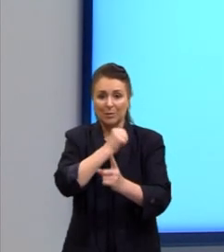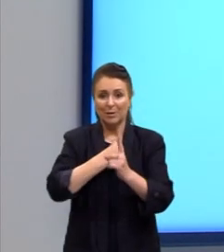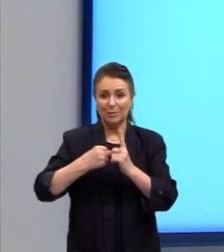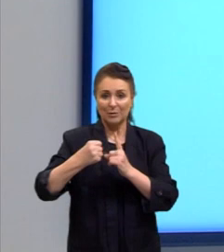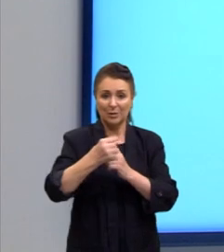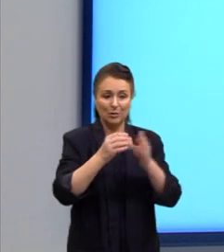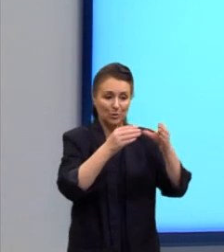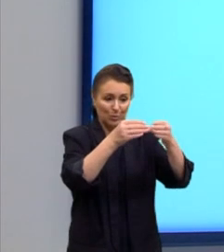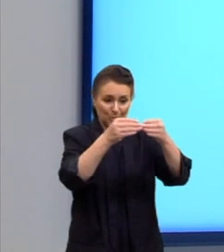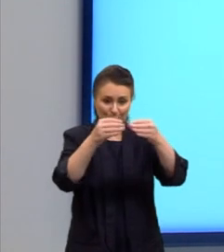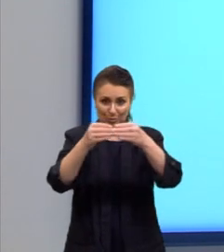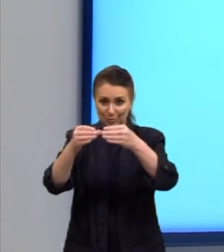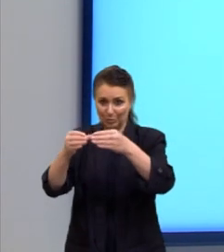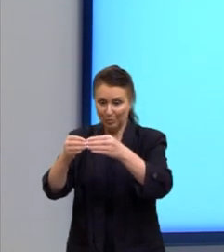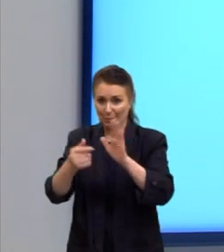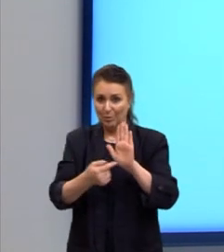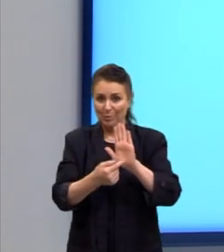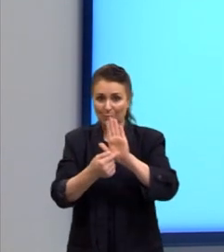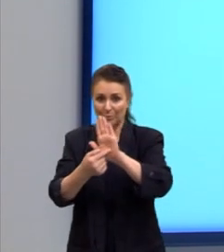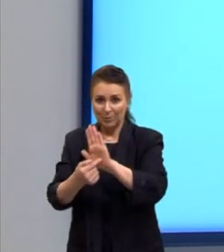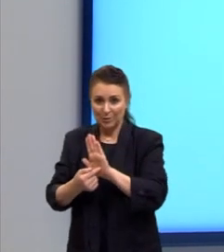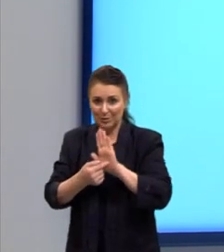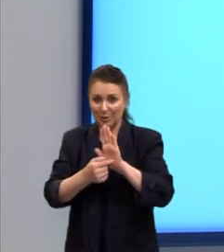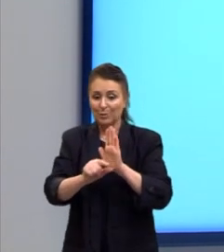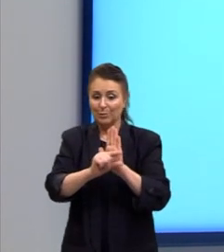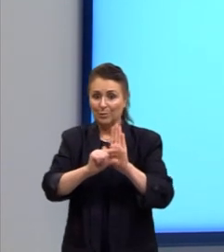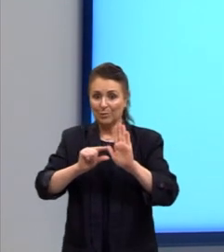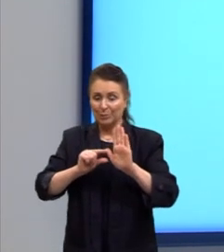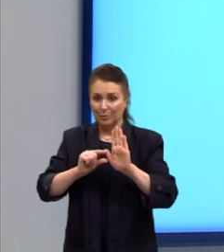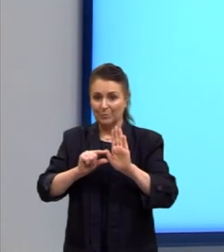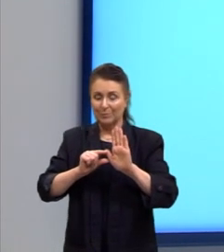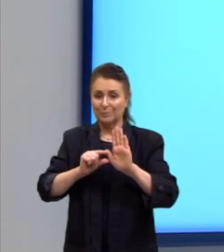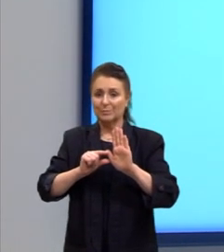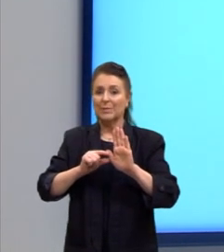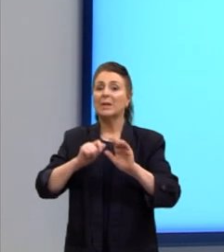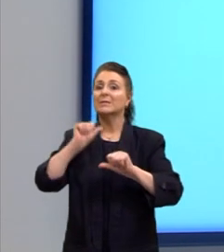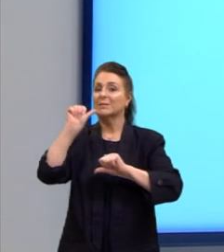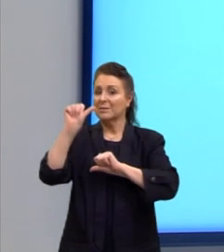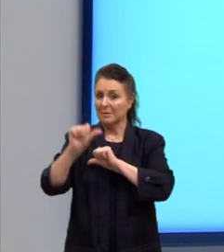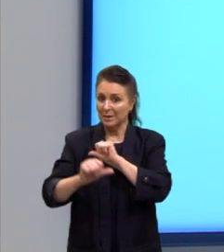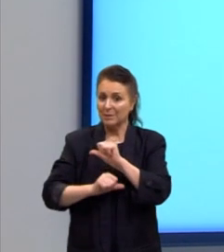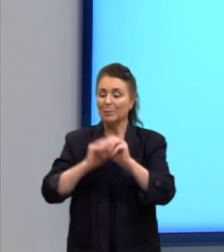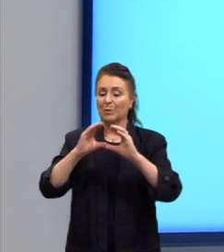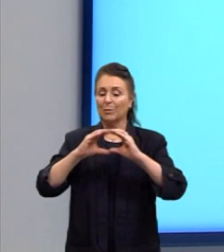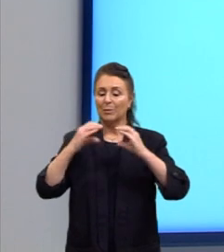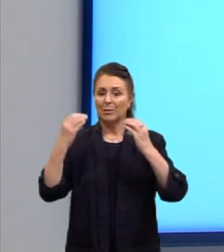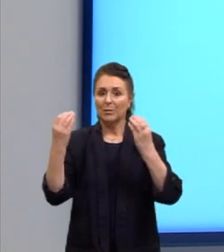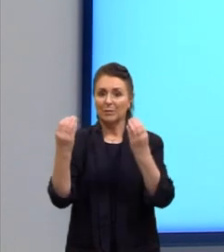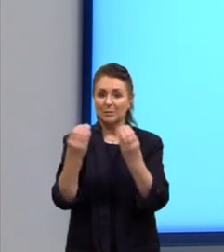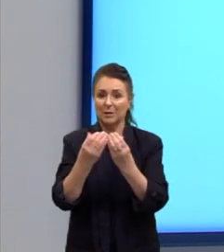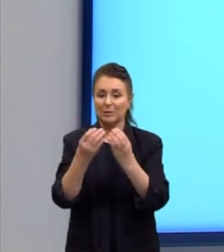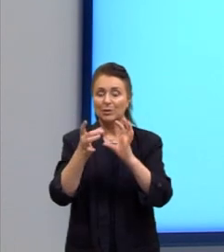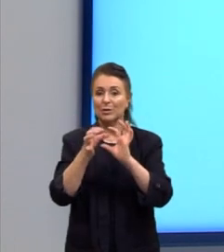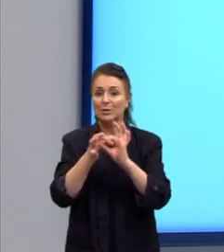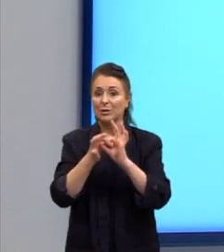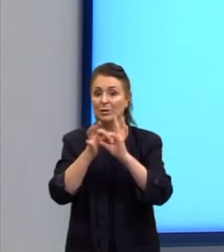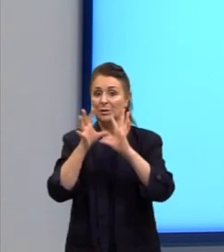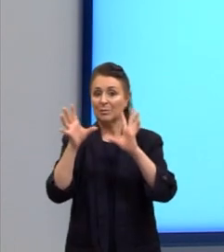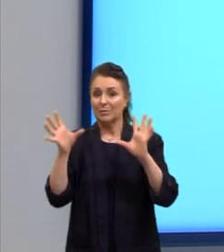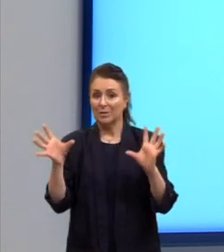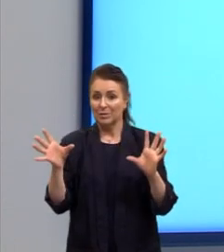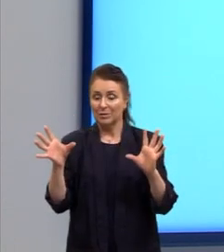evidenciado por Masili, seja transformada em uma comunidade democrática e